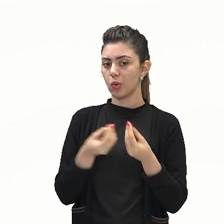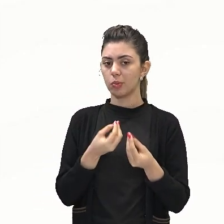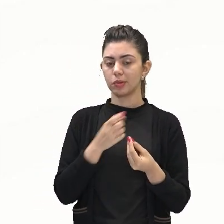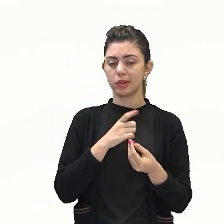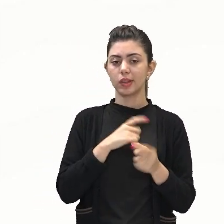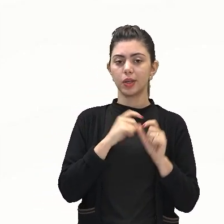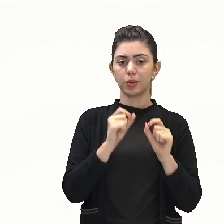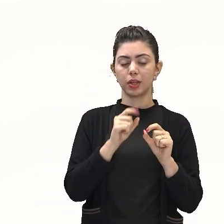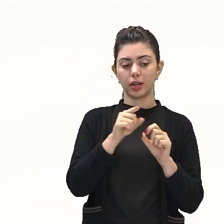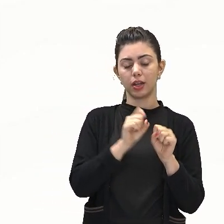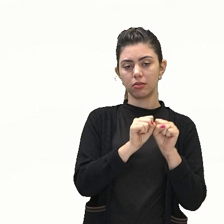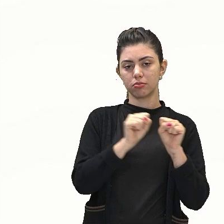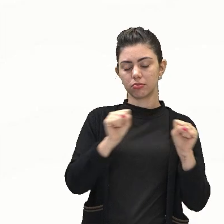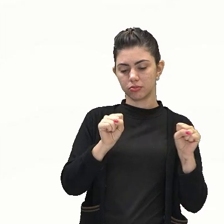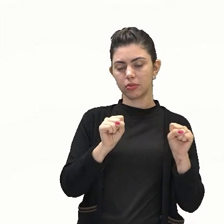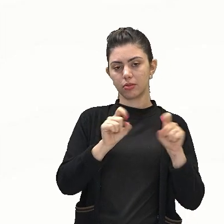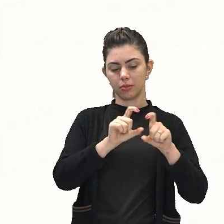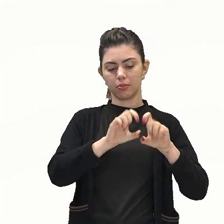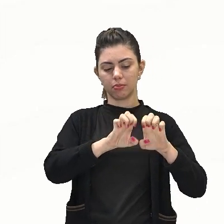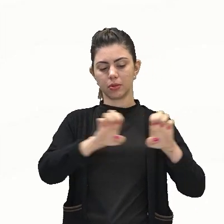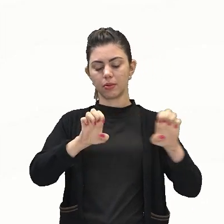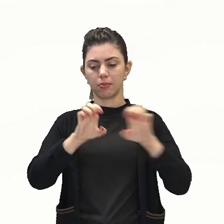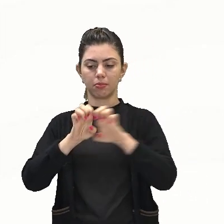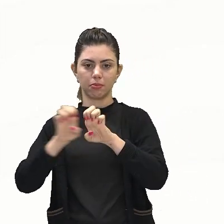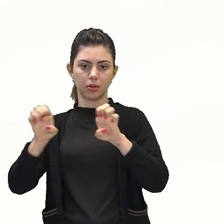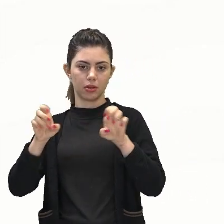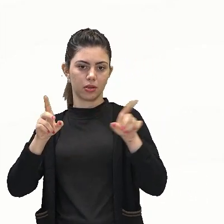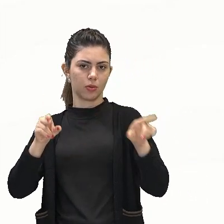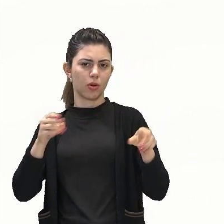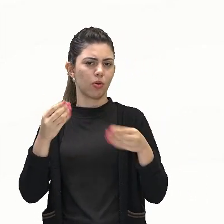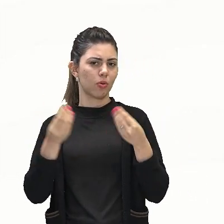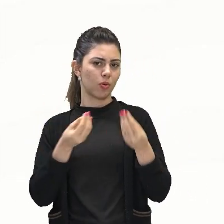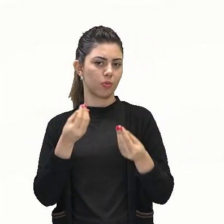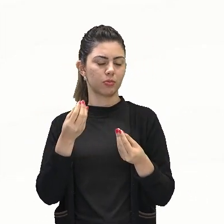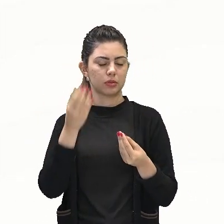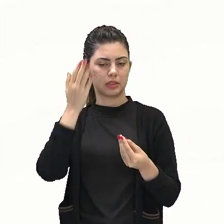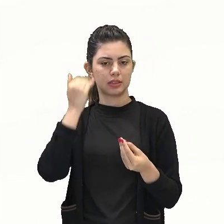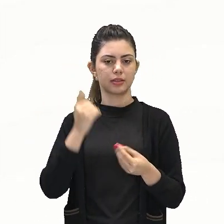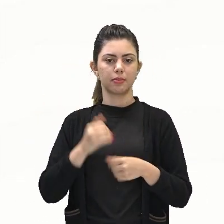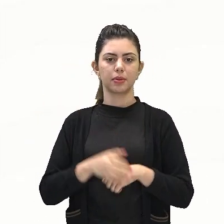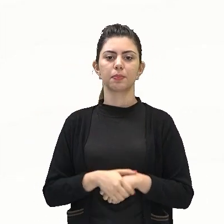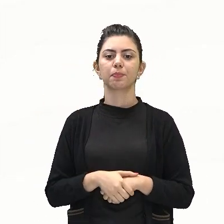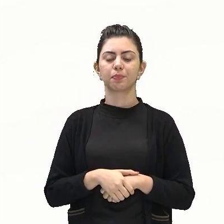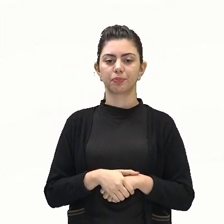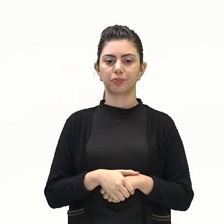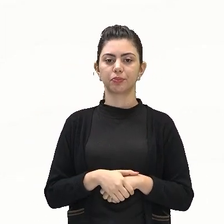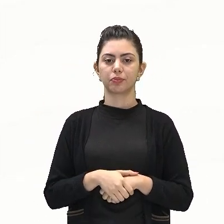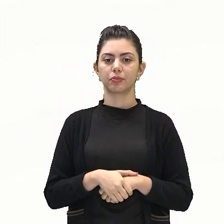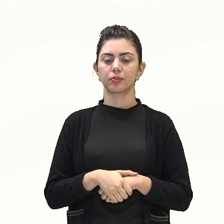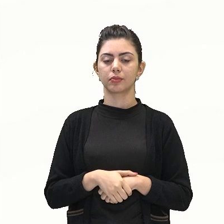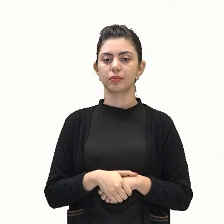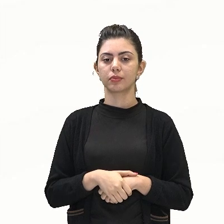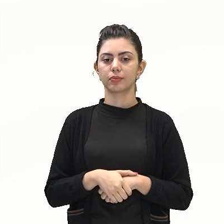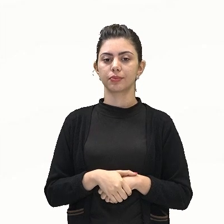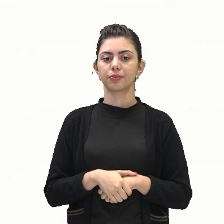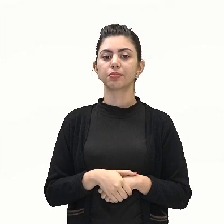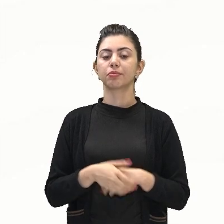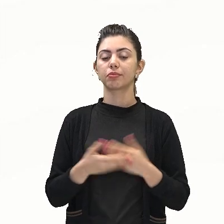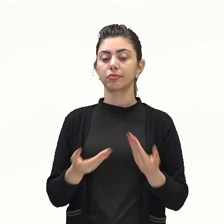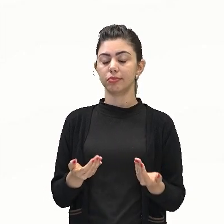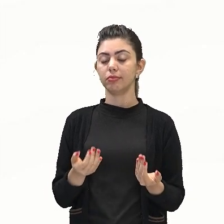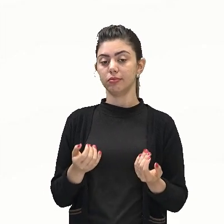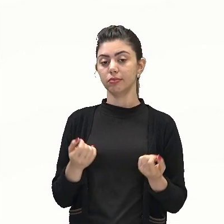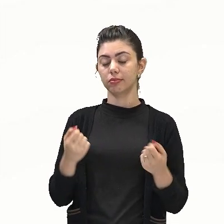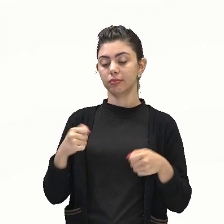são equivalentes? Então, dois sistemas são equivalentes, ou seja, sistemas lineares, né, que é o nosso assunto, vão ser